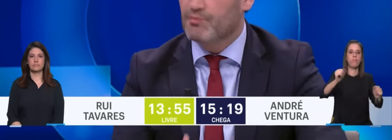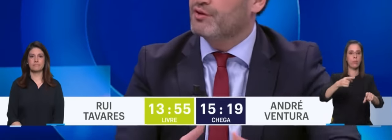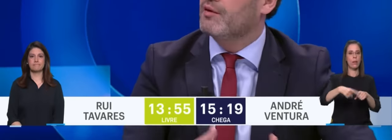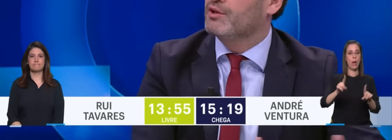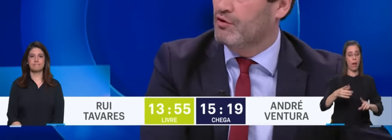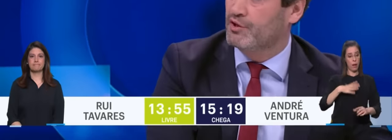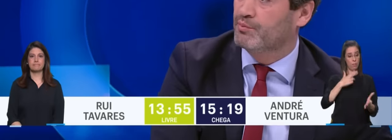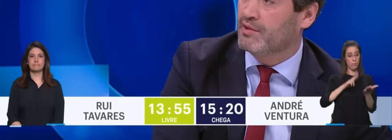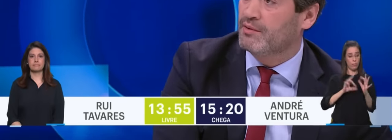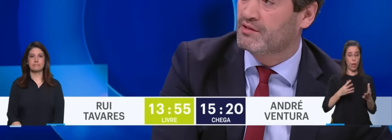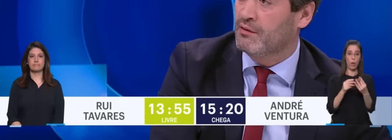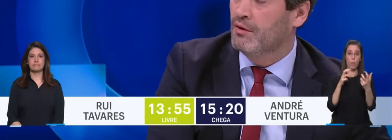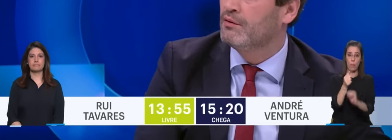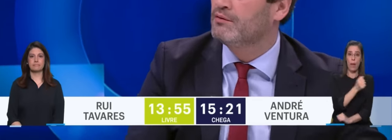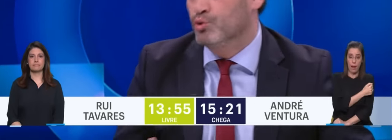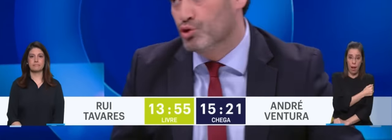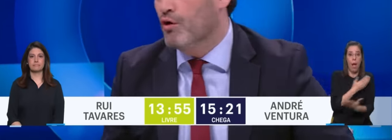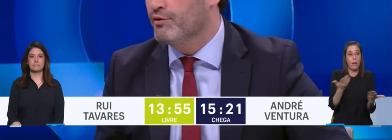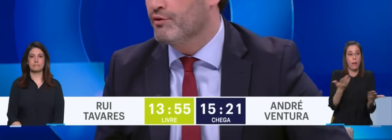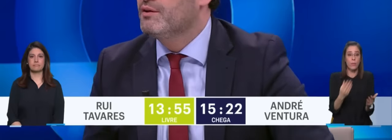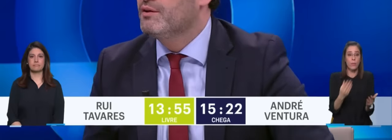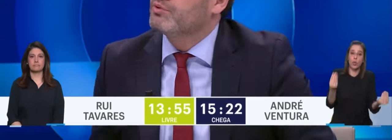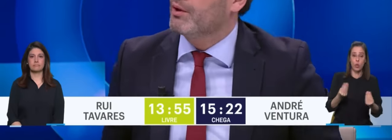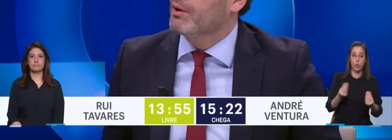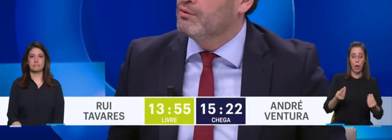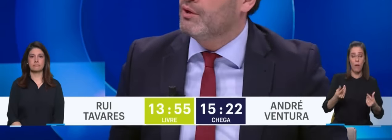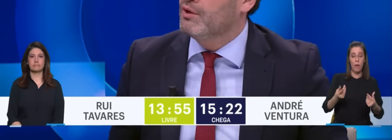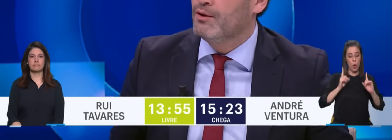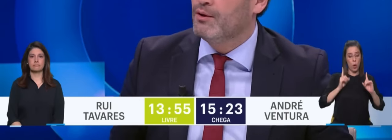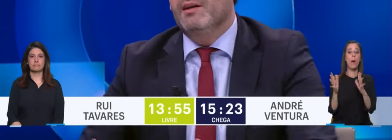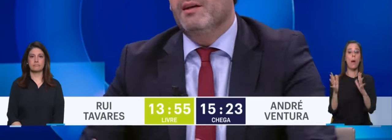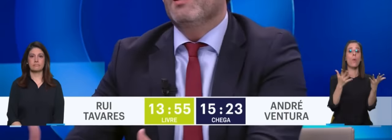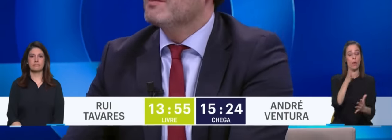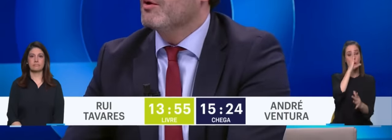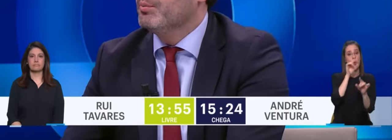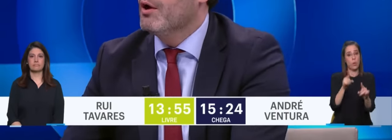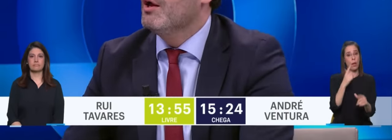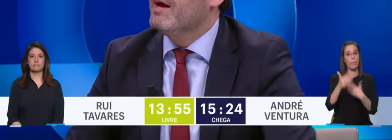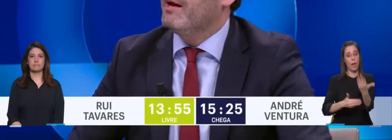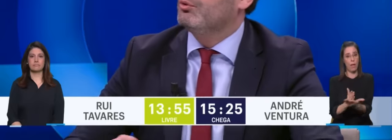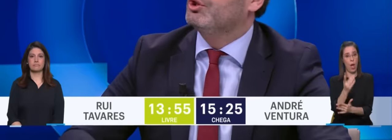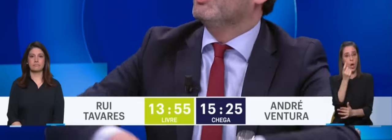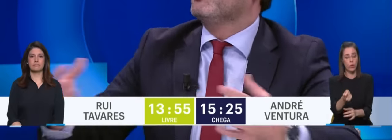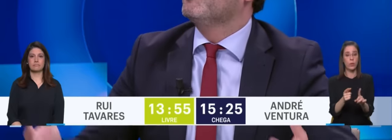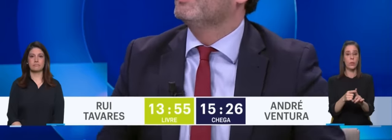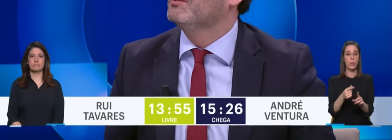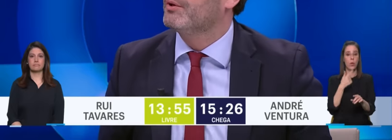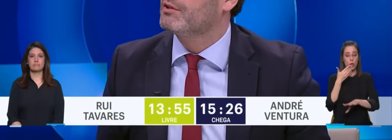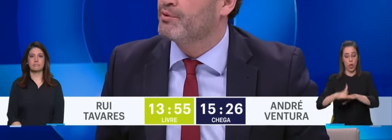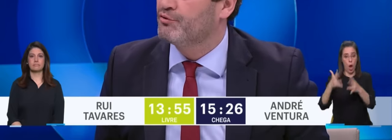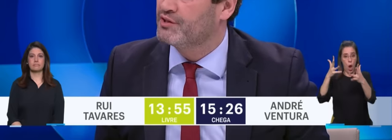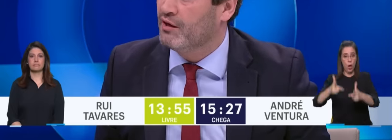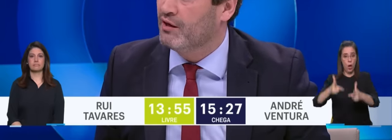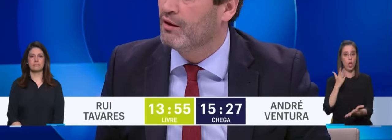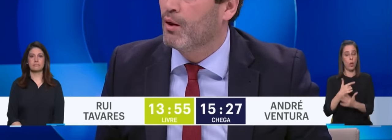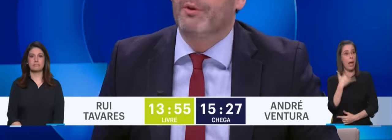portanto se queremos verdadeiramente resolver este problema da Habitação nos jovens temos que começar para algum lado e o estado aí tem que avançar um pouco e o excedente orçamental não pode